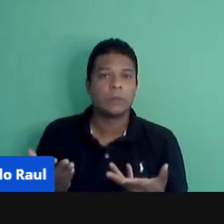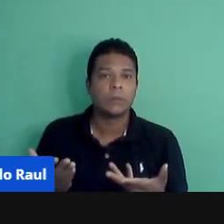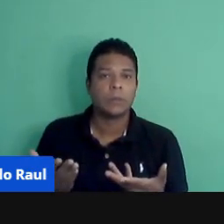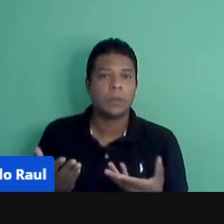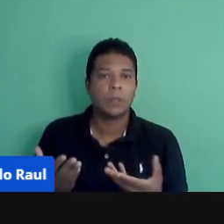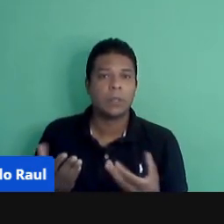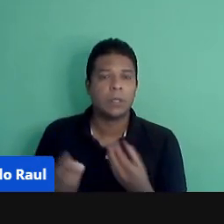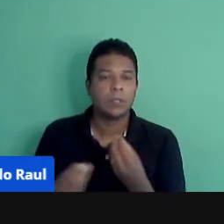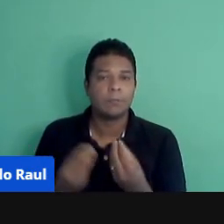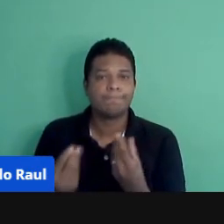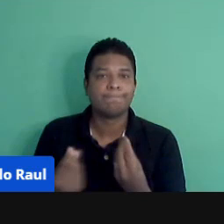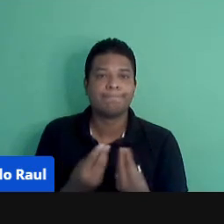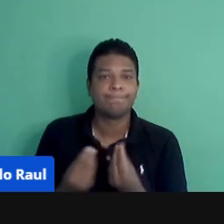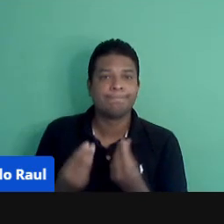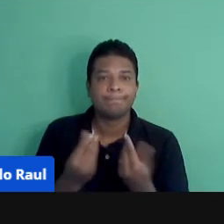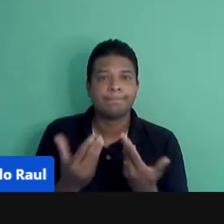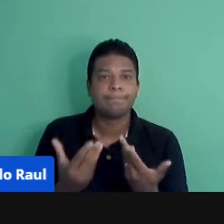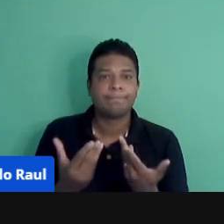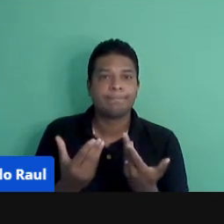muito latente.